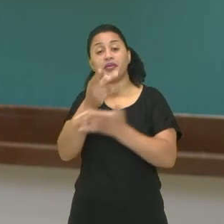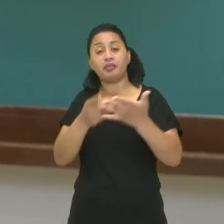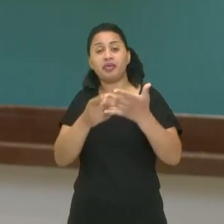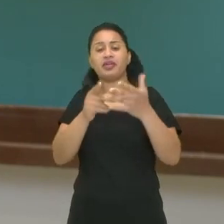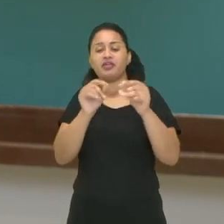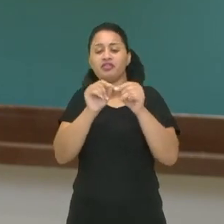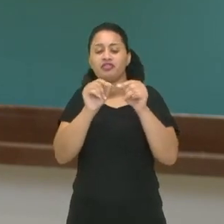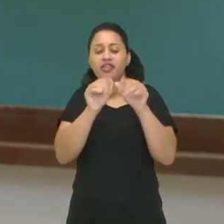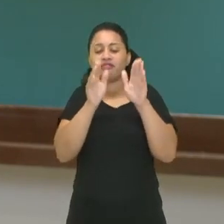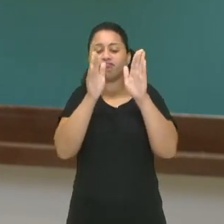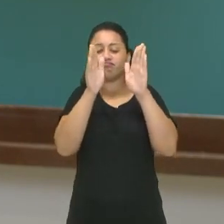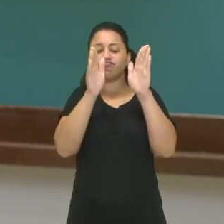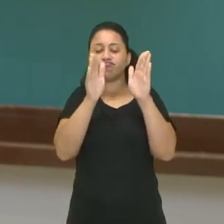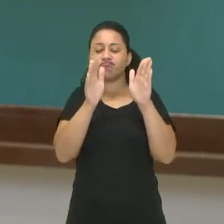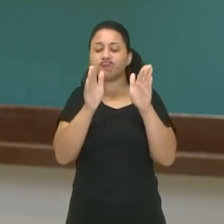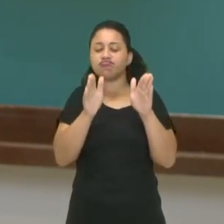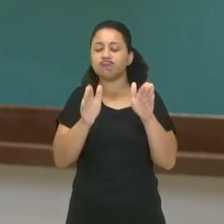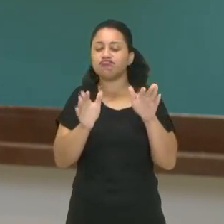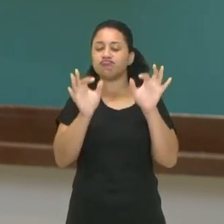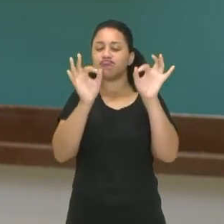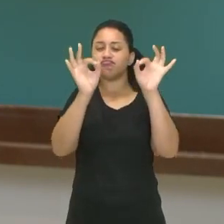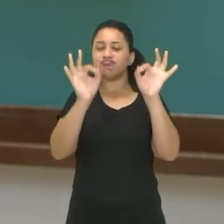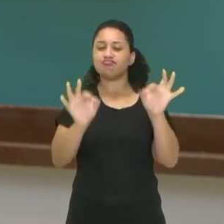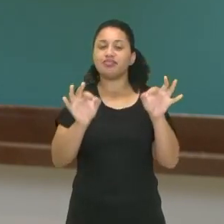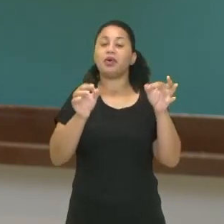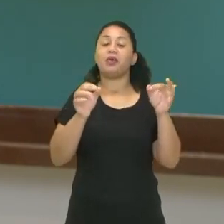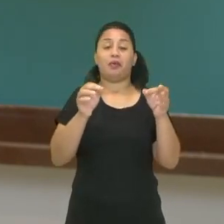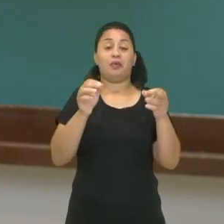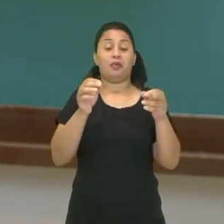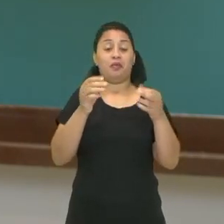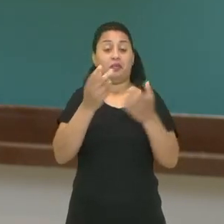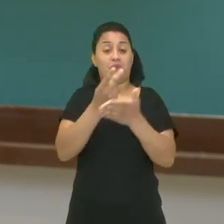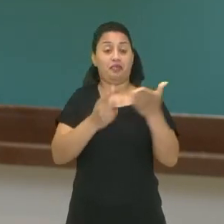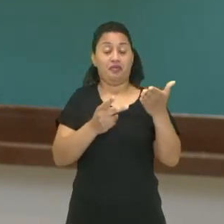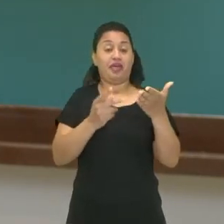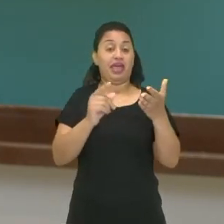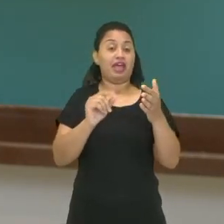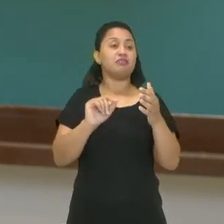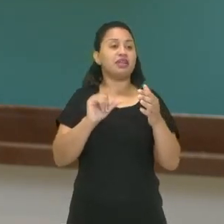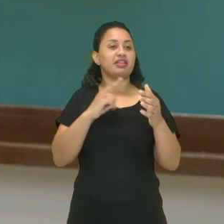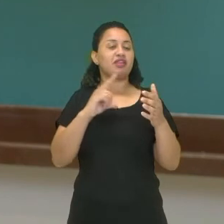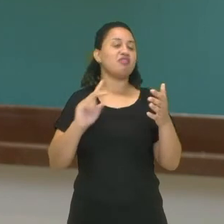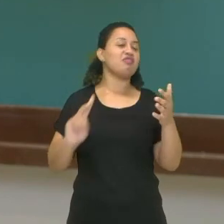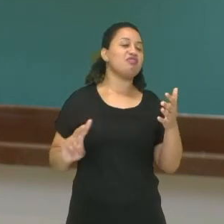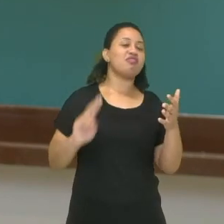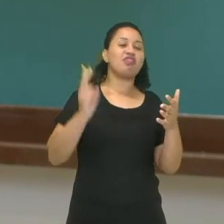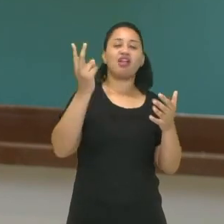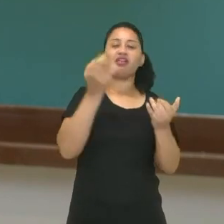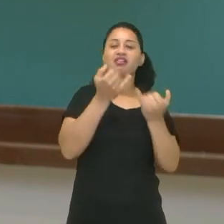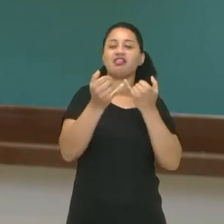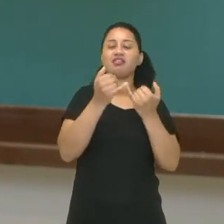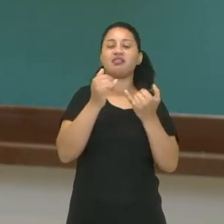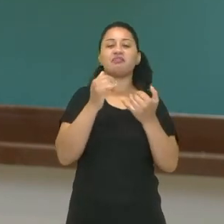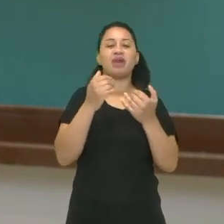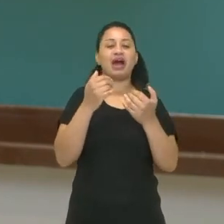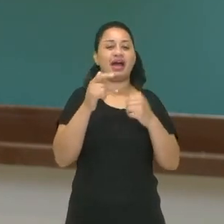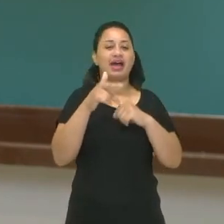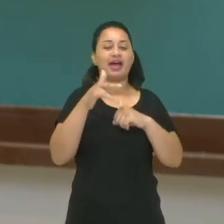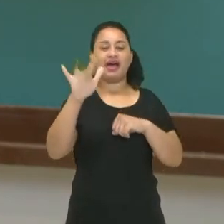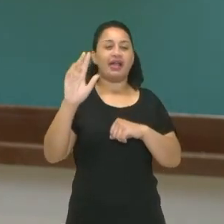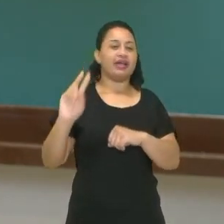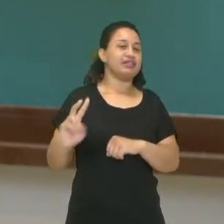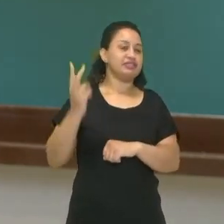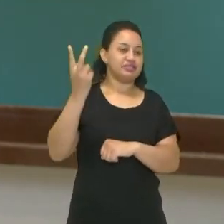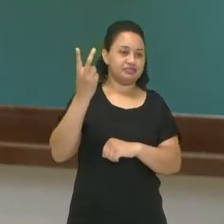régua, sob medida. O poema é tratado como uma joia que precisa ser burilada,